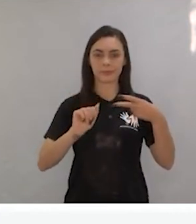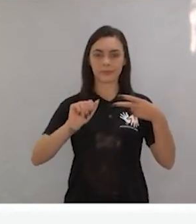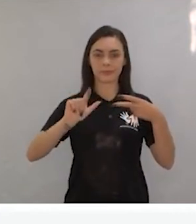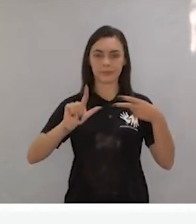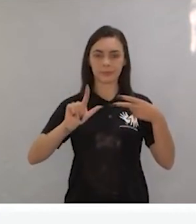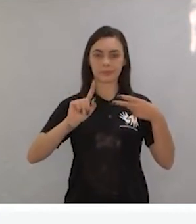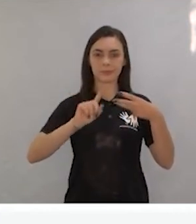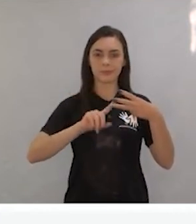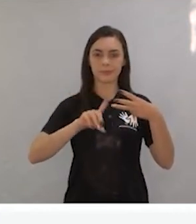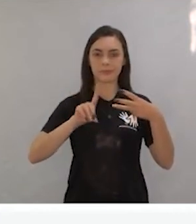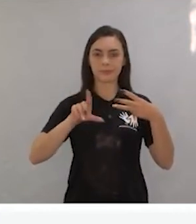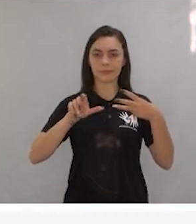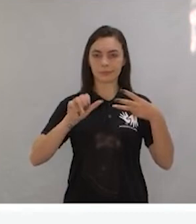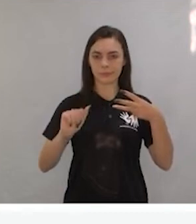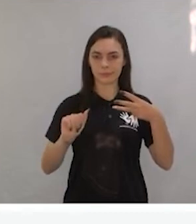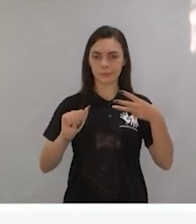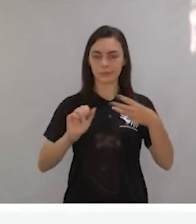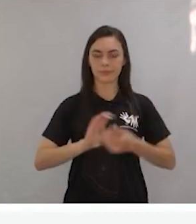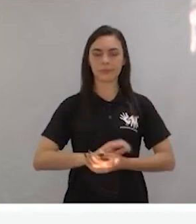fal,